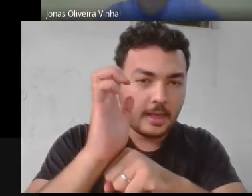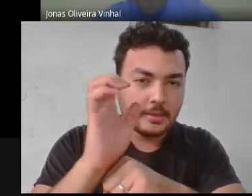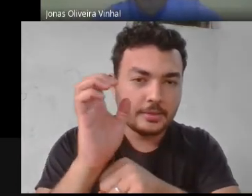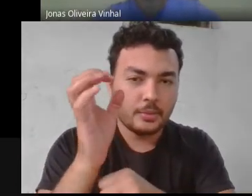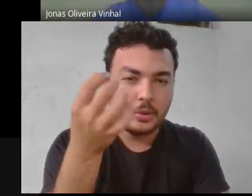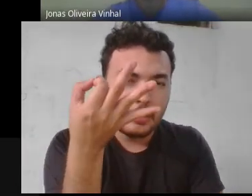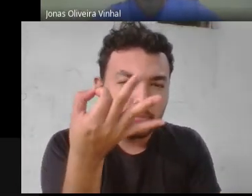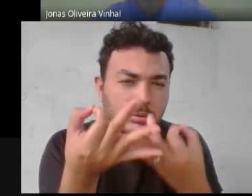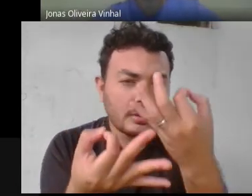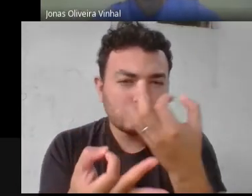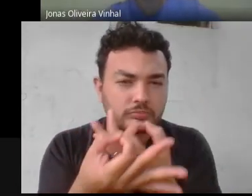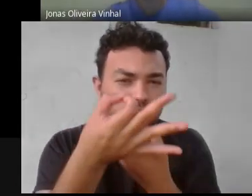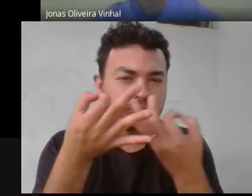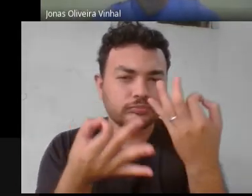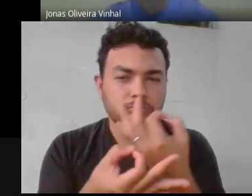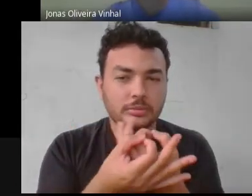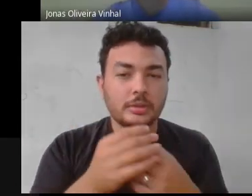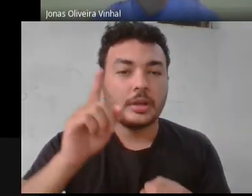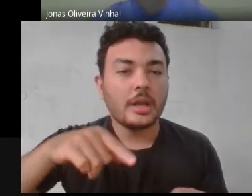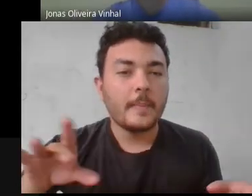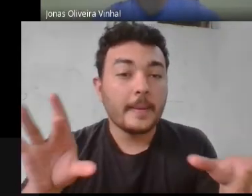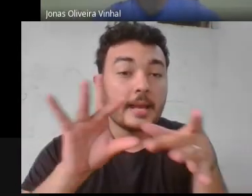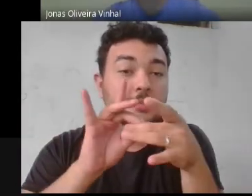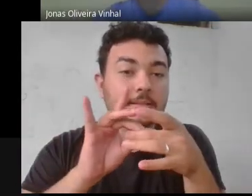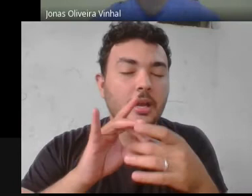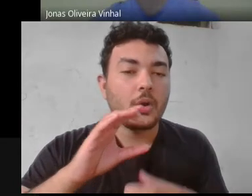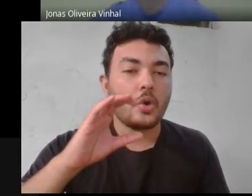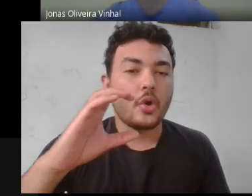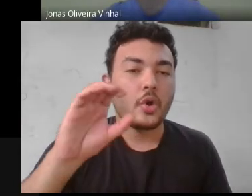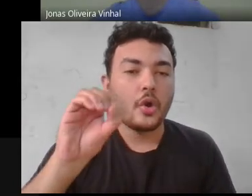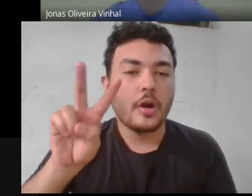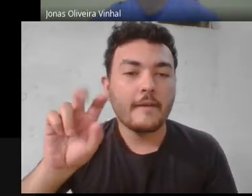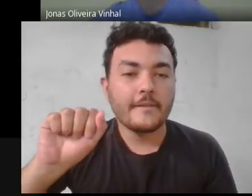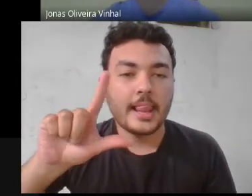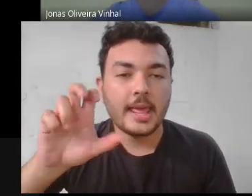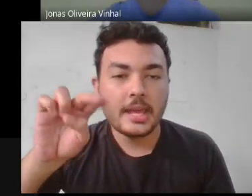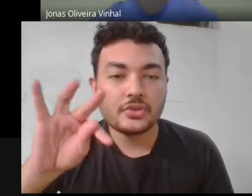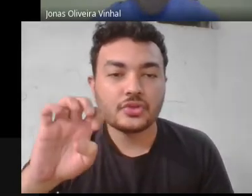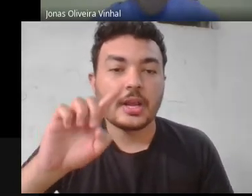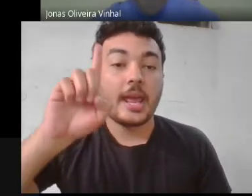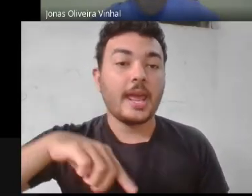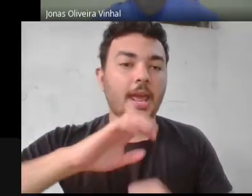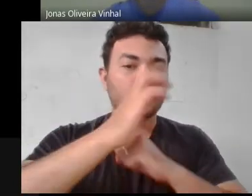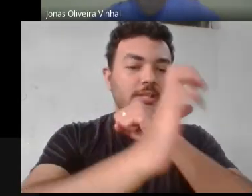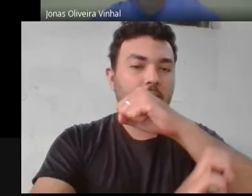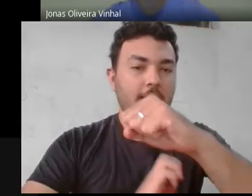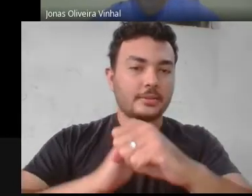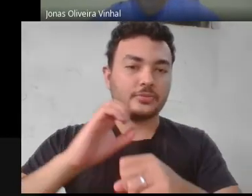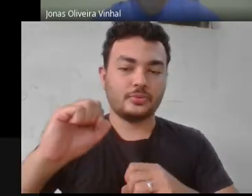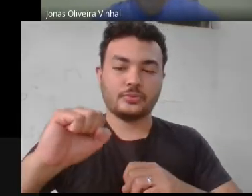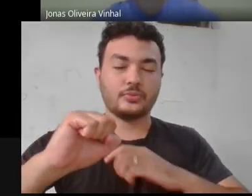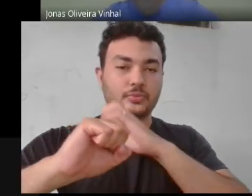modelos da estrutura de Lewis, né? Que uma ligação covalente, por exemplo, ela ocorre através do compartilhamento dos elétrons. Agora, a questão, como